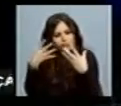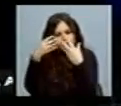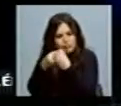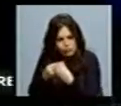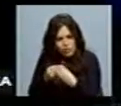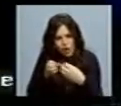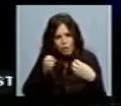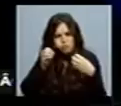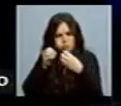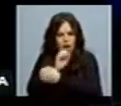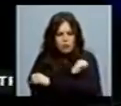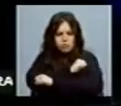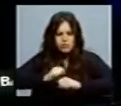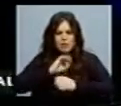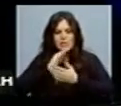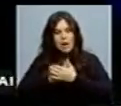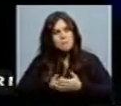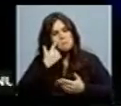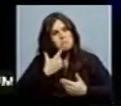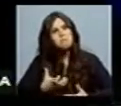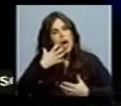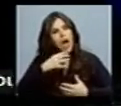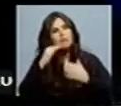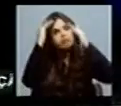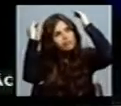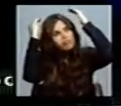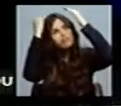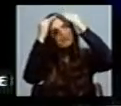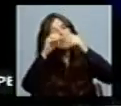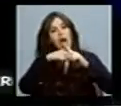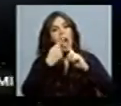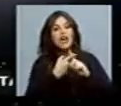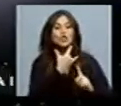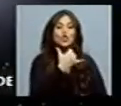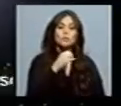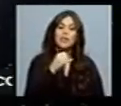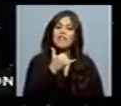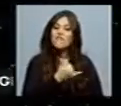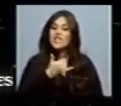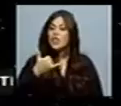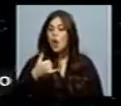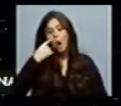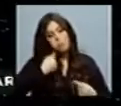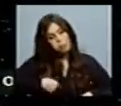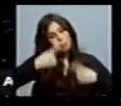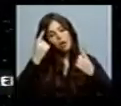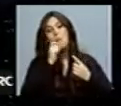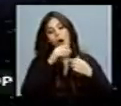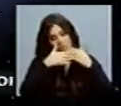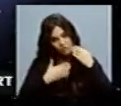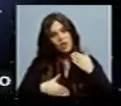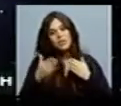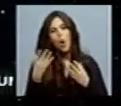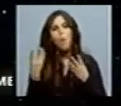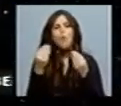explosão resultante vai ser visível a partir de 2022. E, apesar de muitos